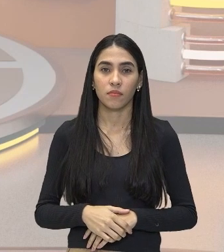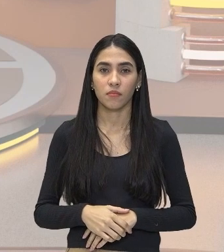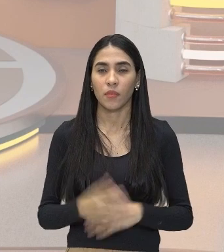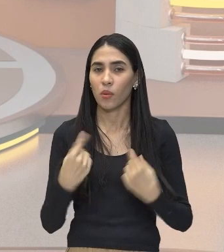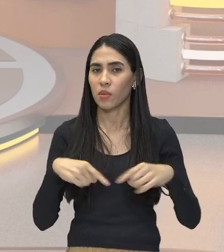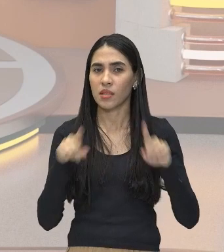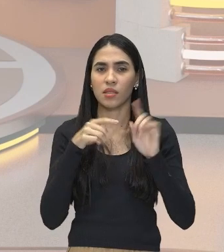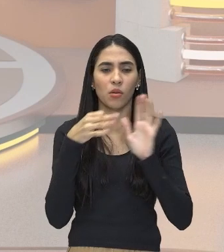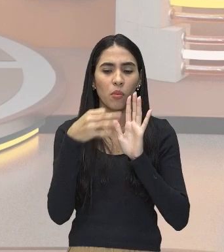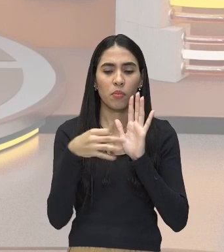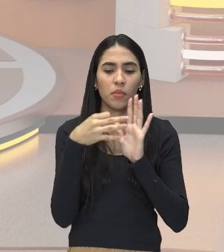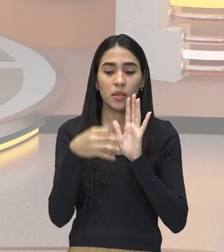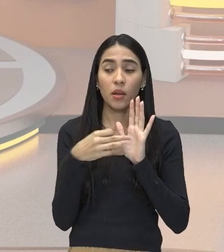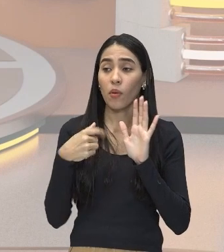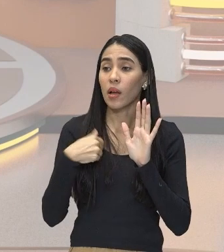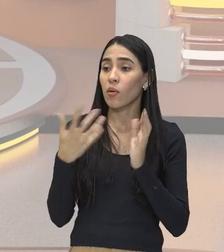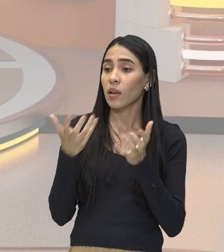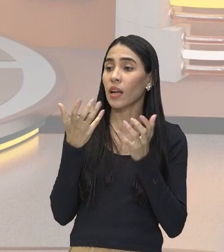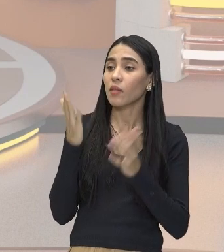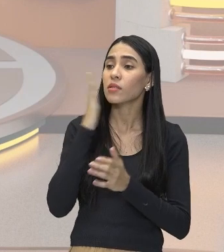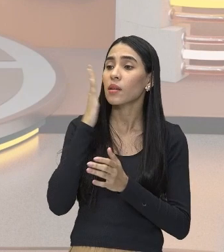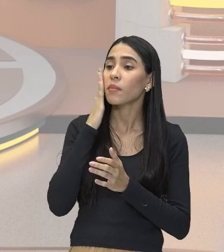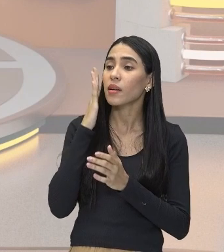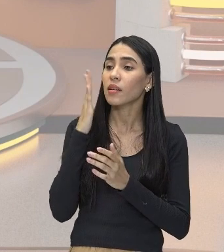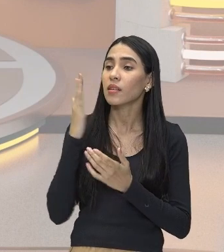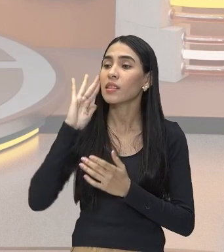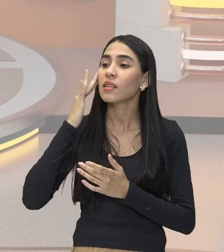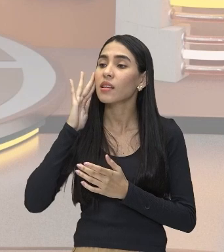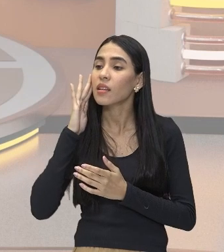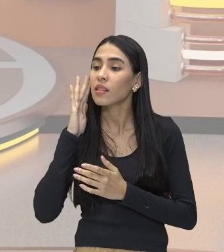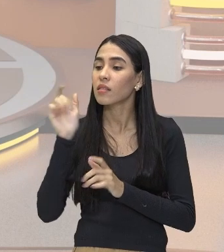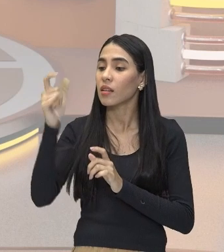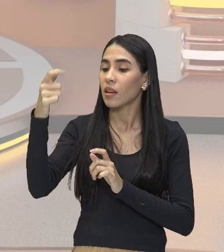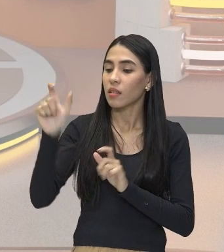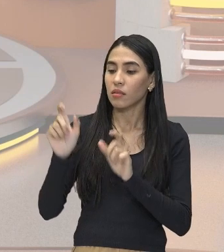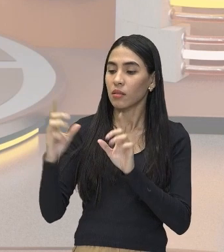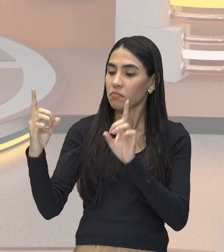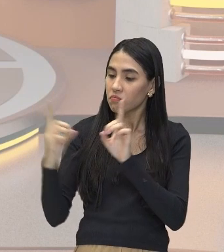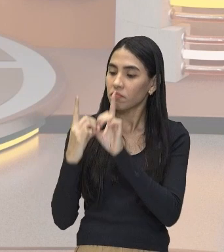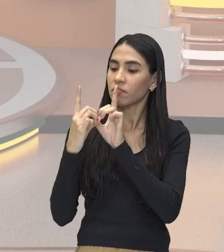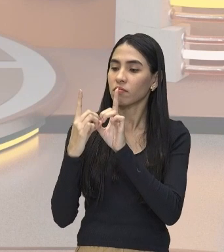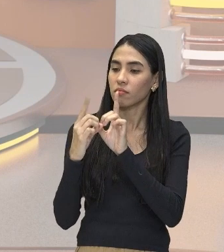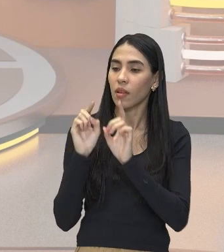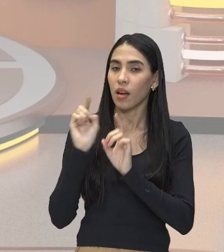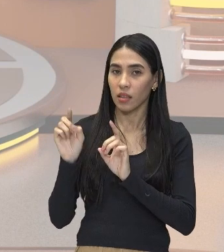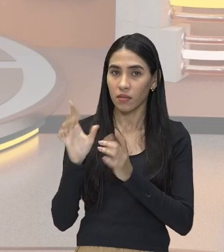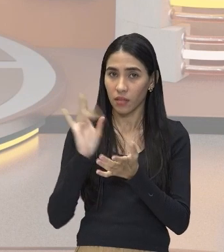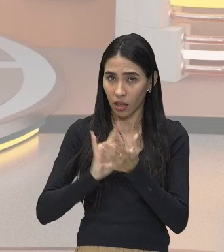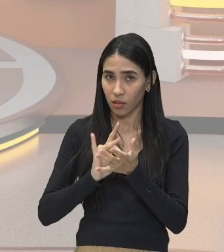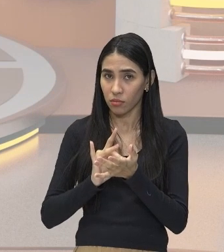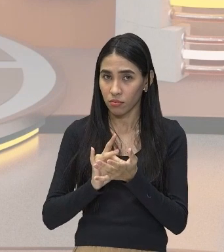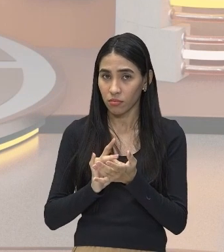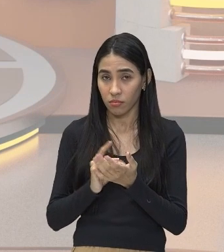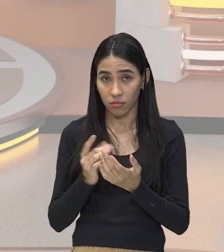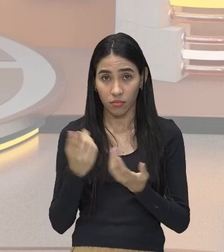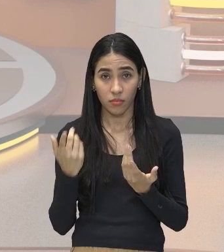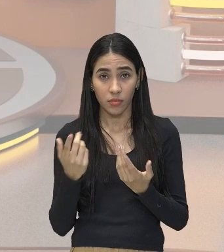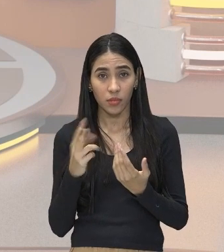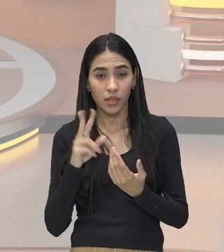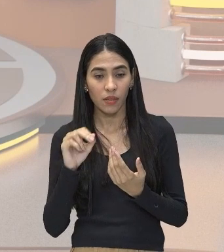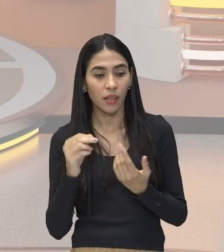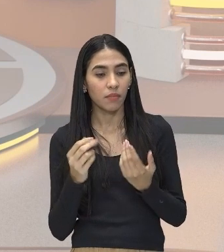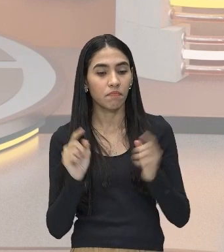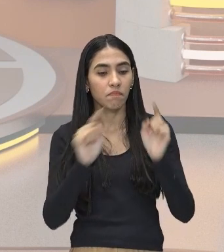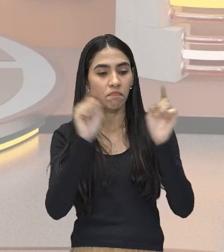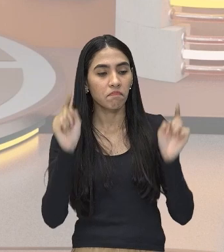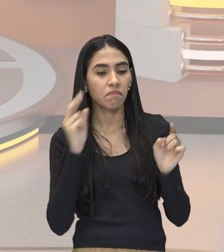dos outros. Eu quero ver. Aí você vai dizer, ah, realmente, eles têm razão. Aí você vai lá no parêntese,